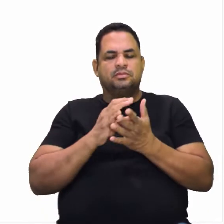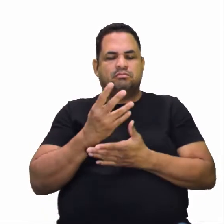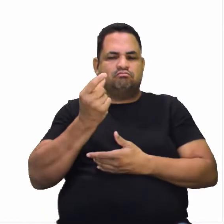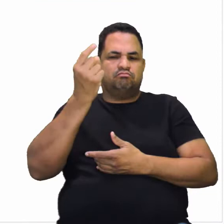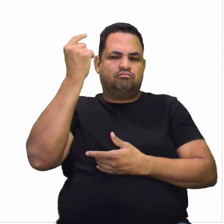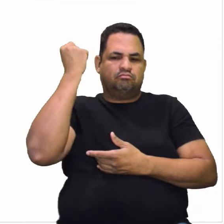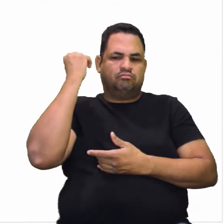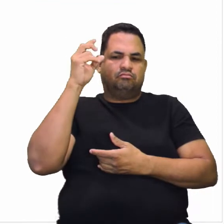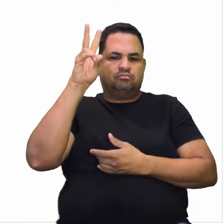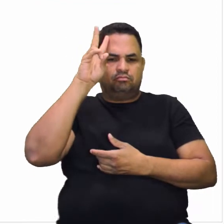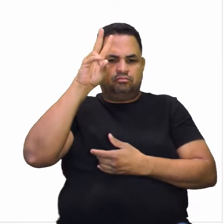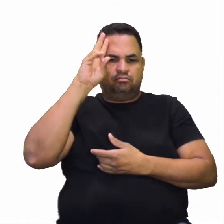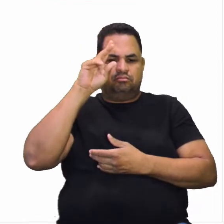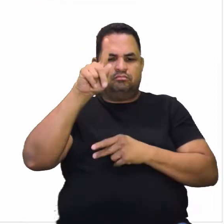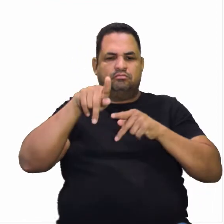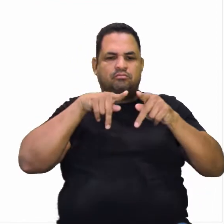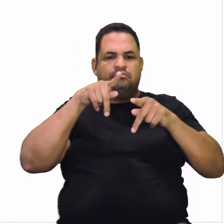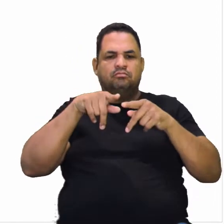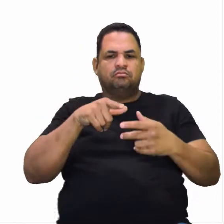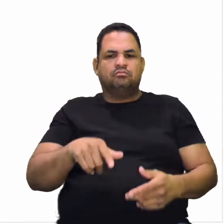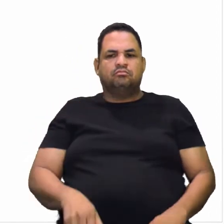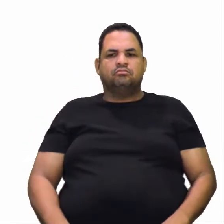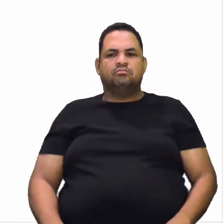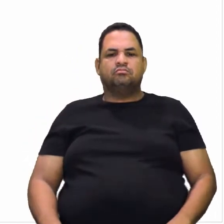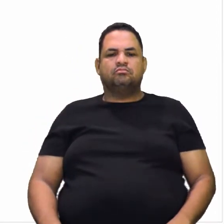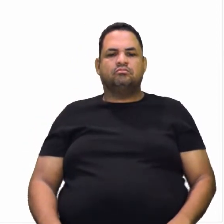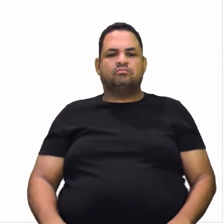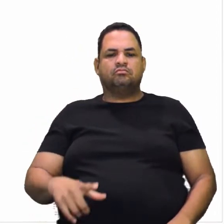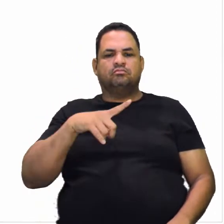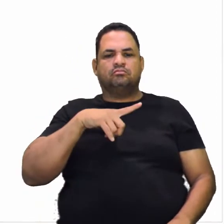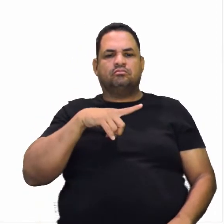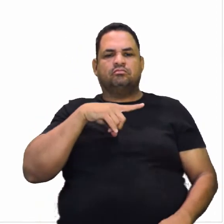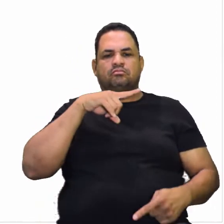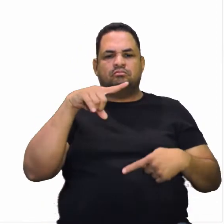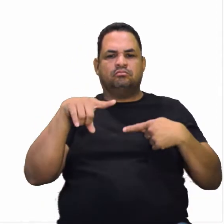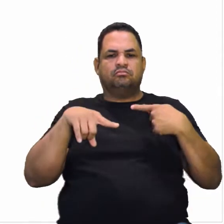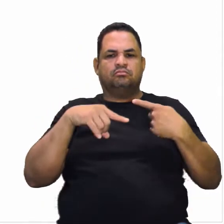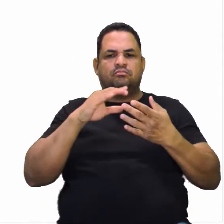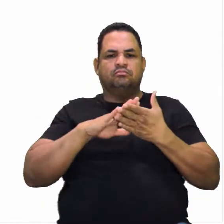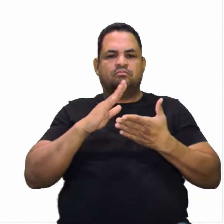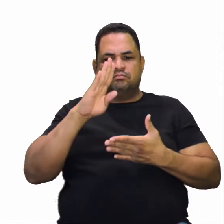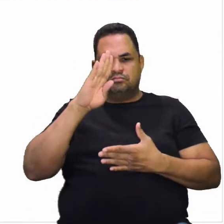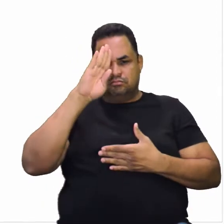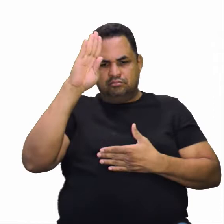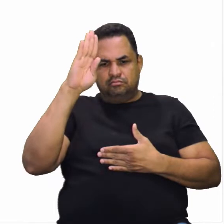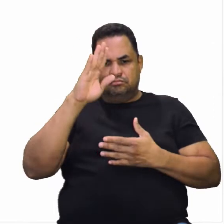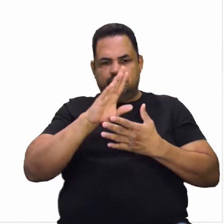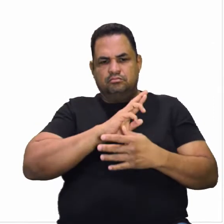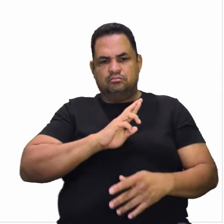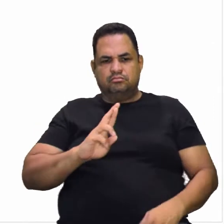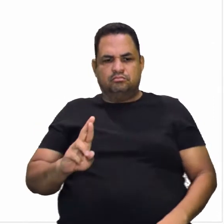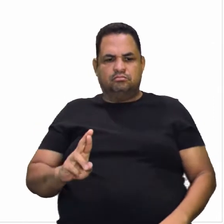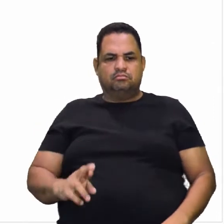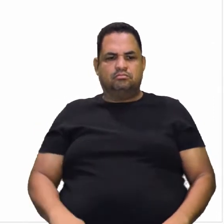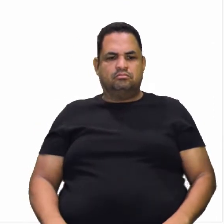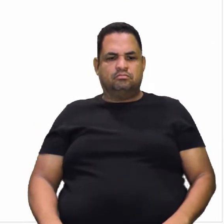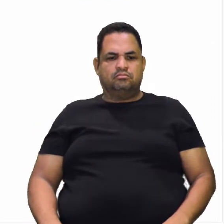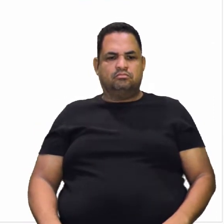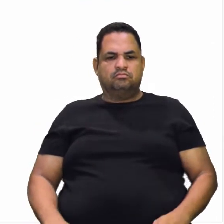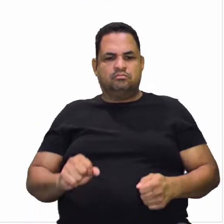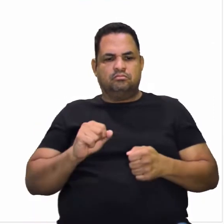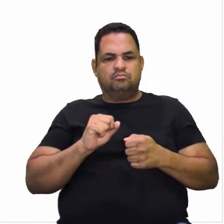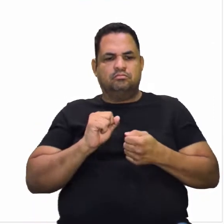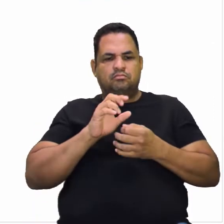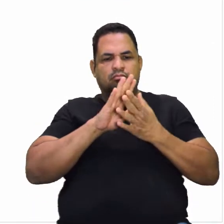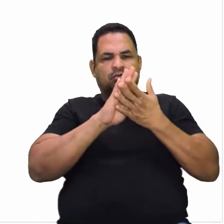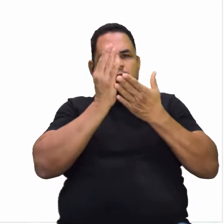civilização. Esse tipo de escrita tem um papel monumental e religioso. E enfeitava